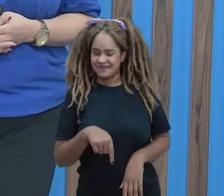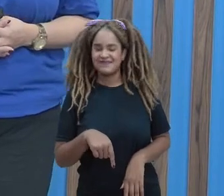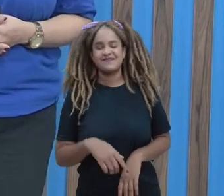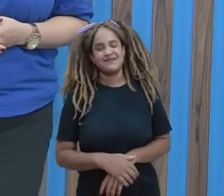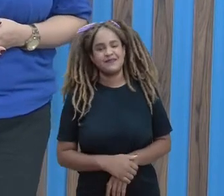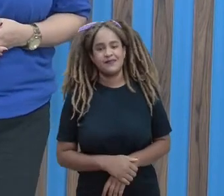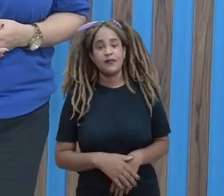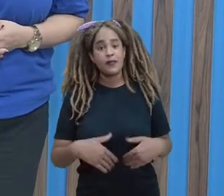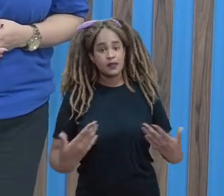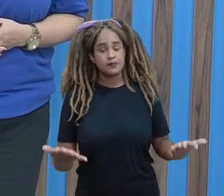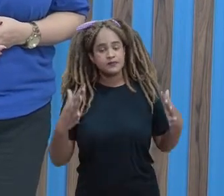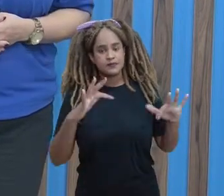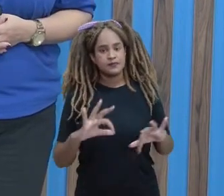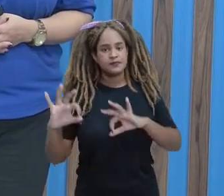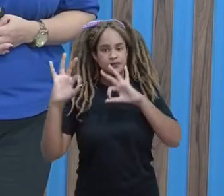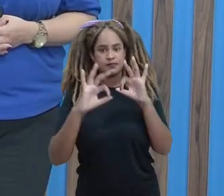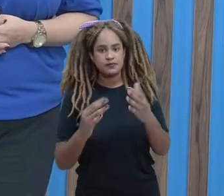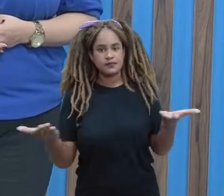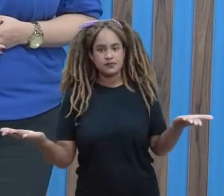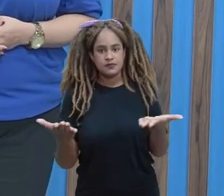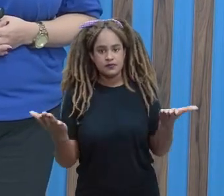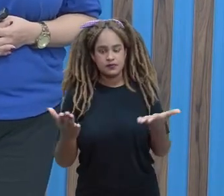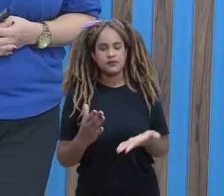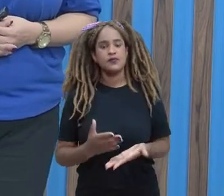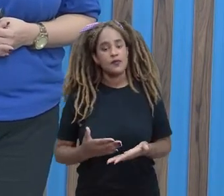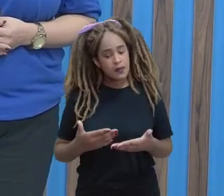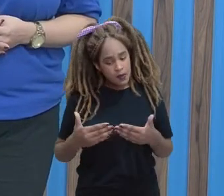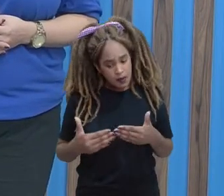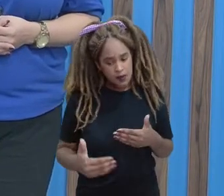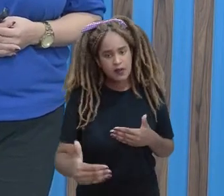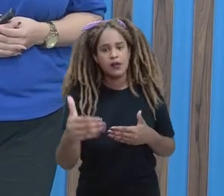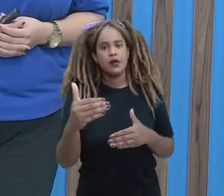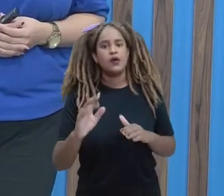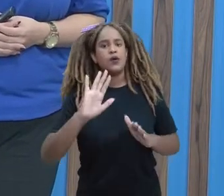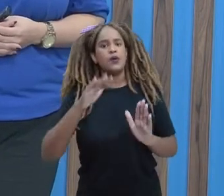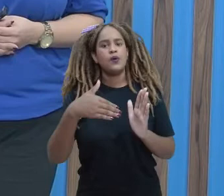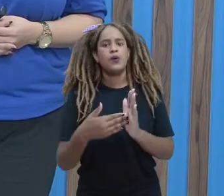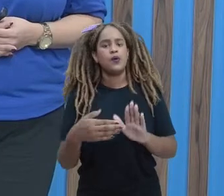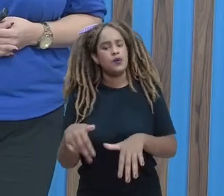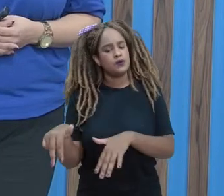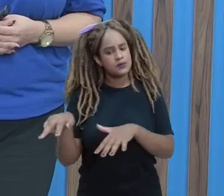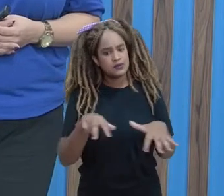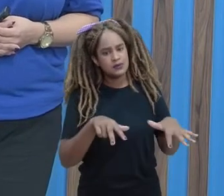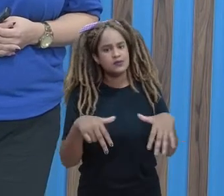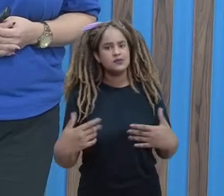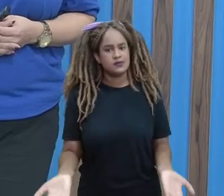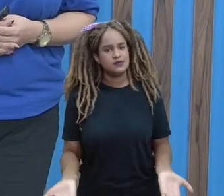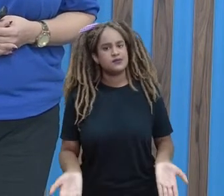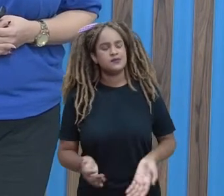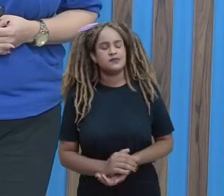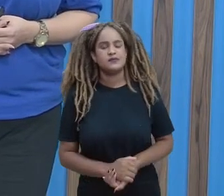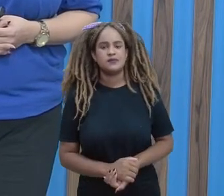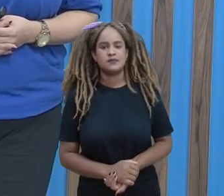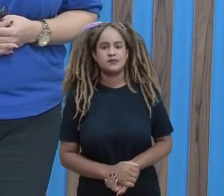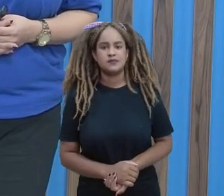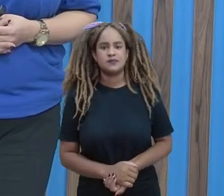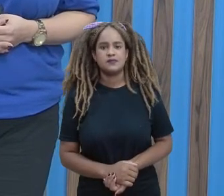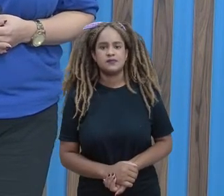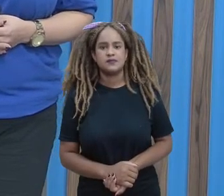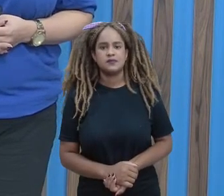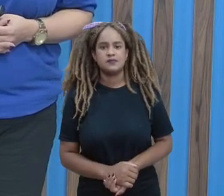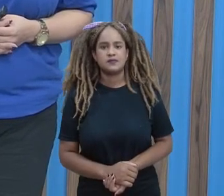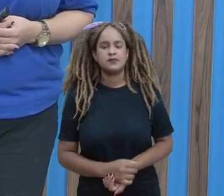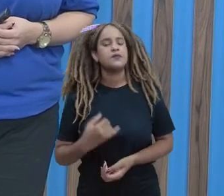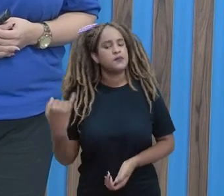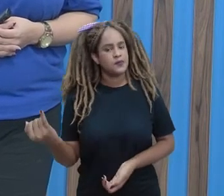só, acompanha aí esse finalzinho, essa última semana, tá certo, gente? Bacana aí